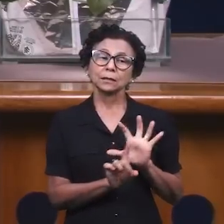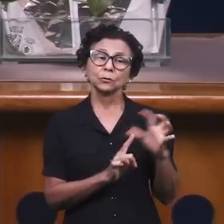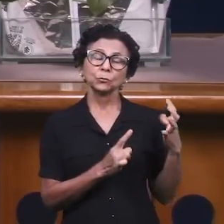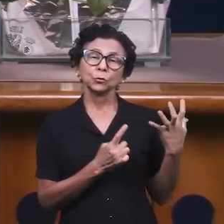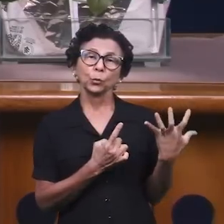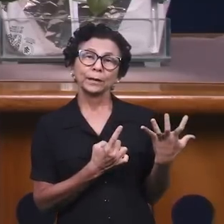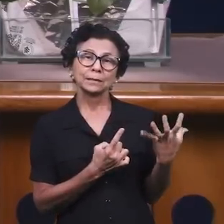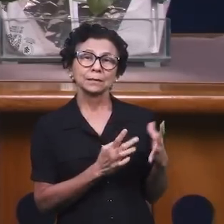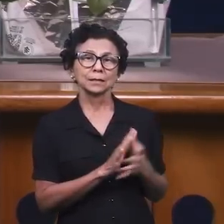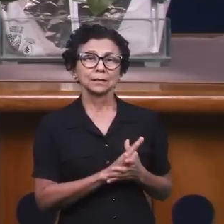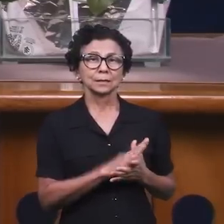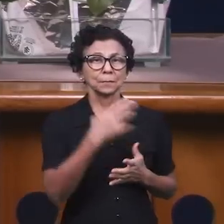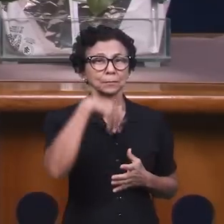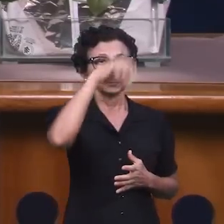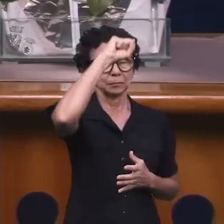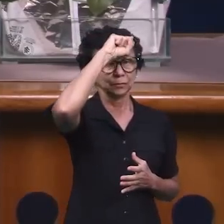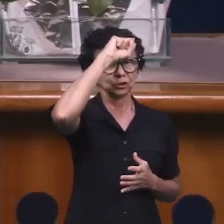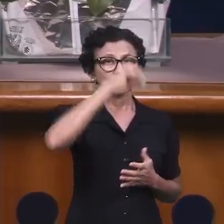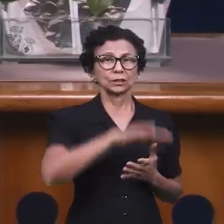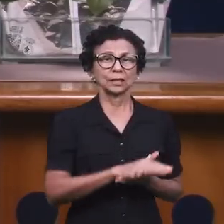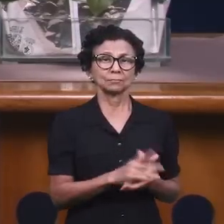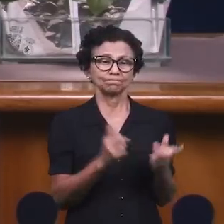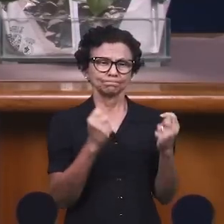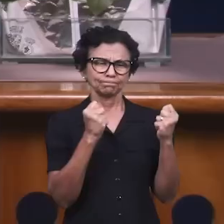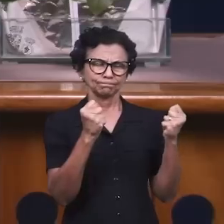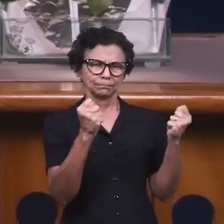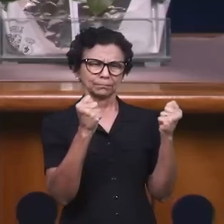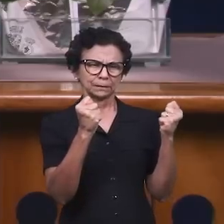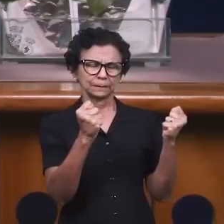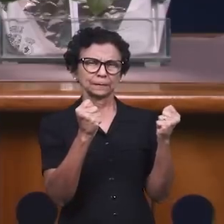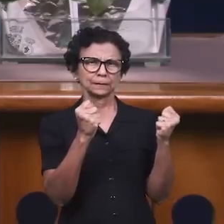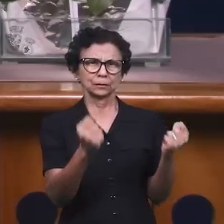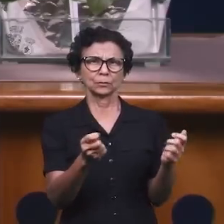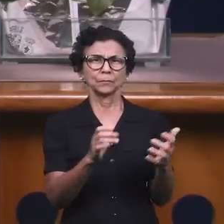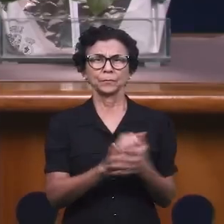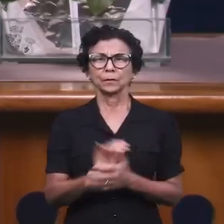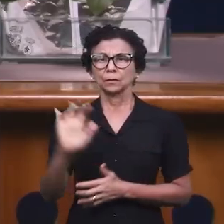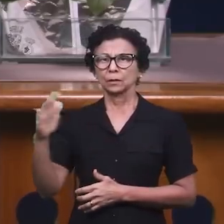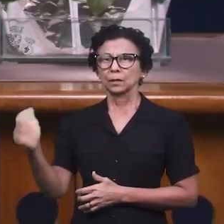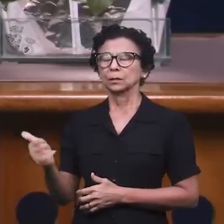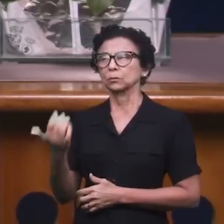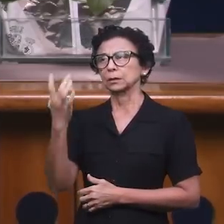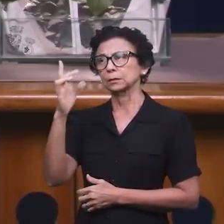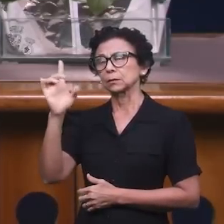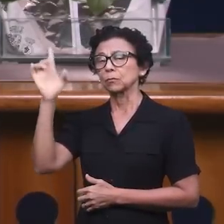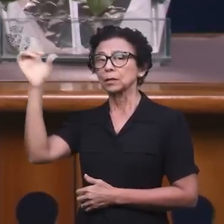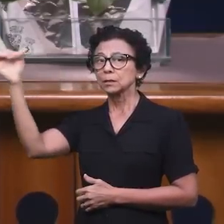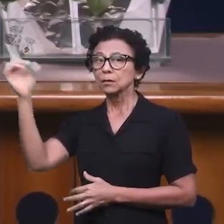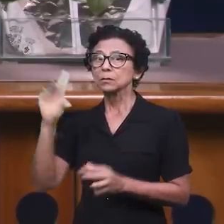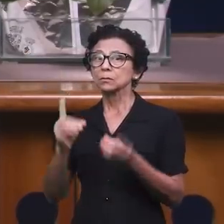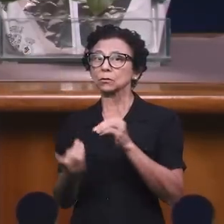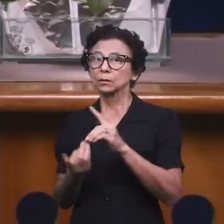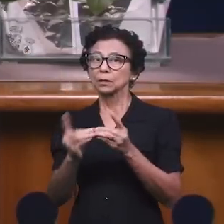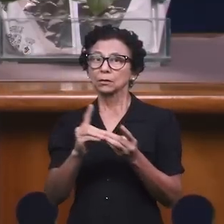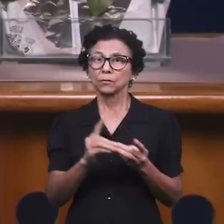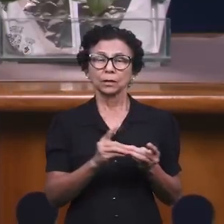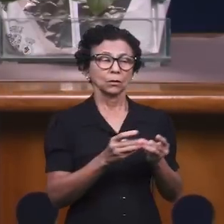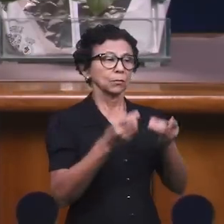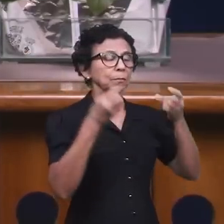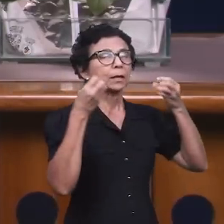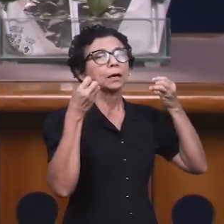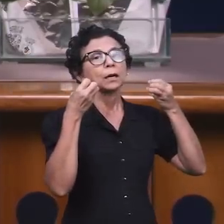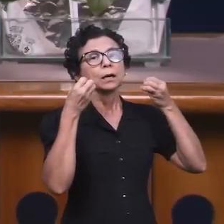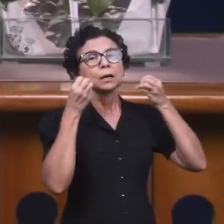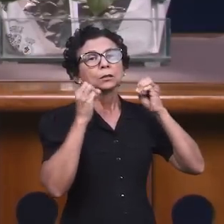e supersticiosos, transformando a adoração em espetáculos. Isso não é novidade para nós, não é